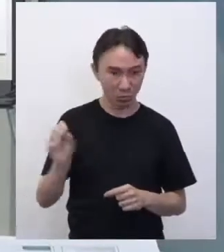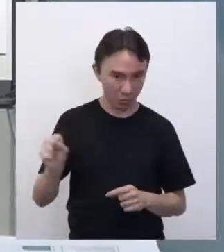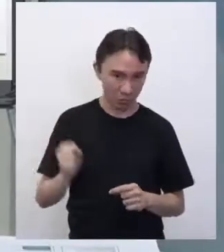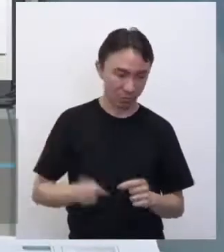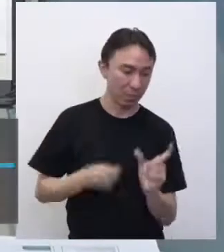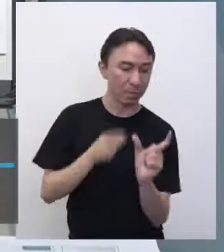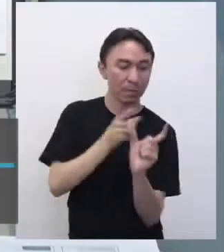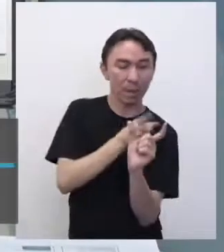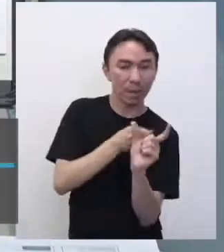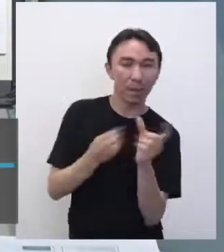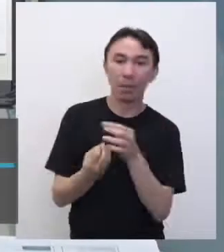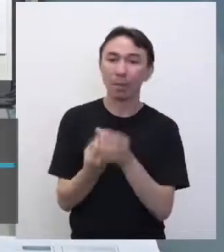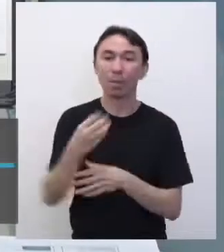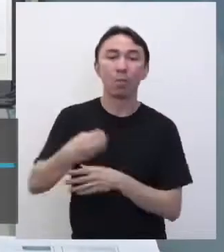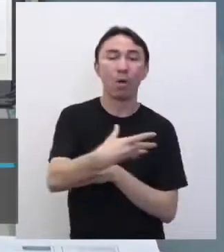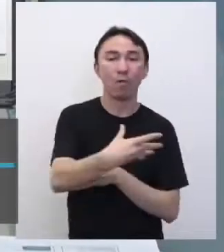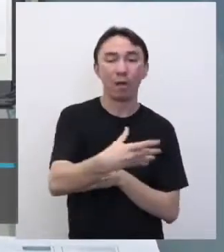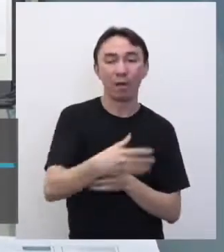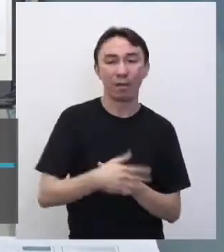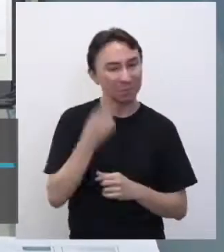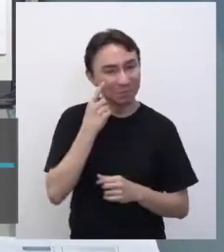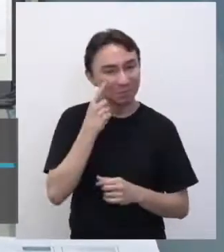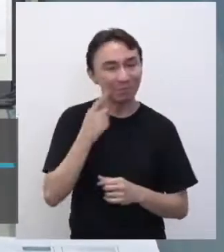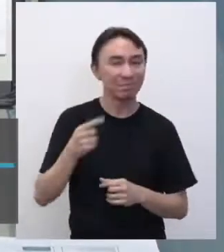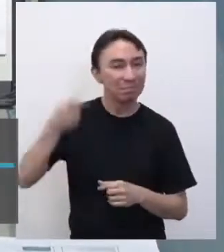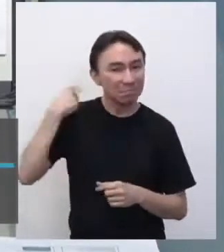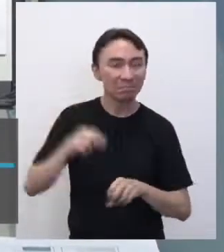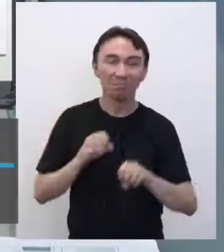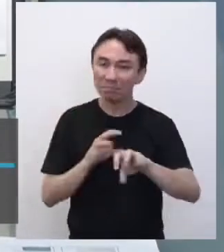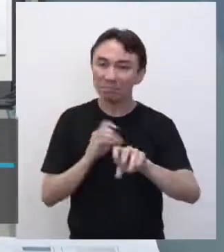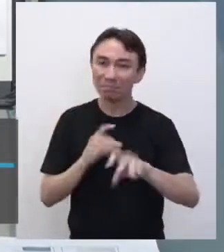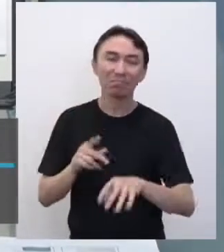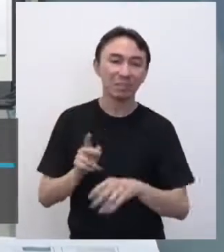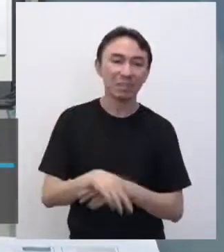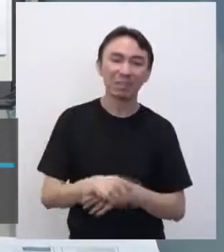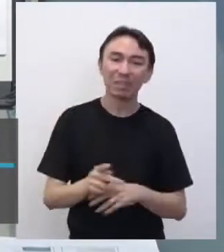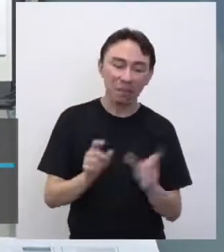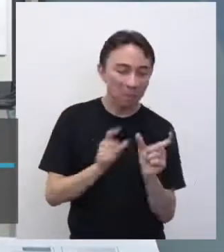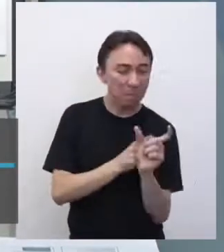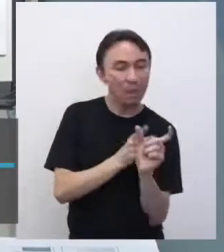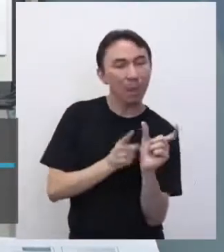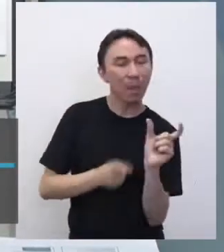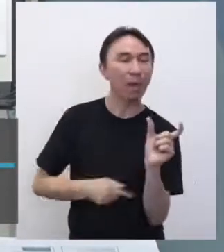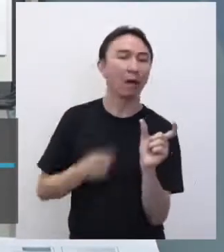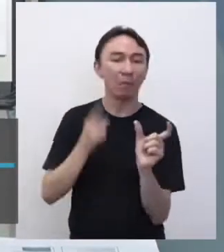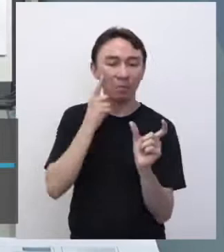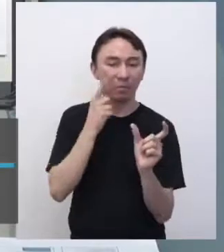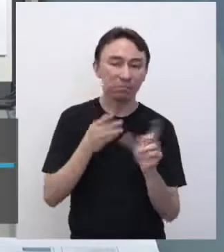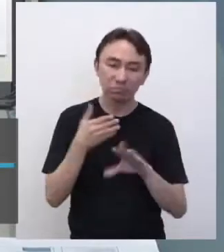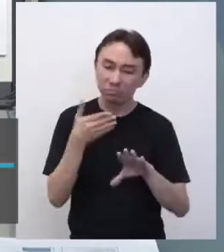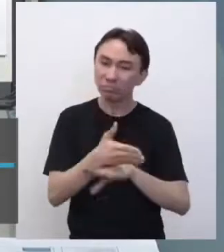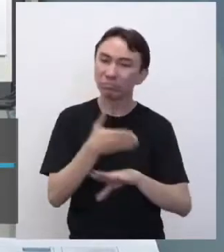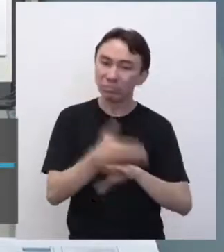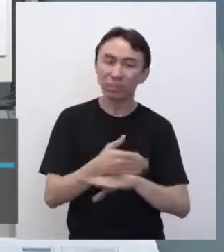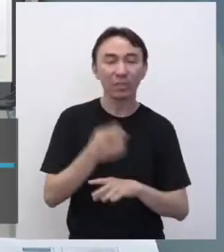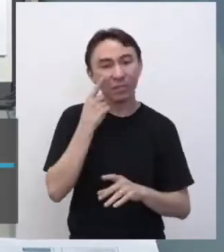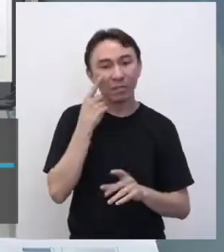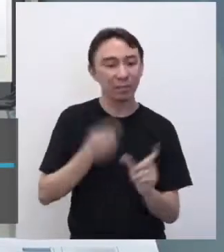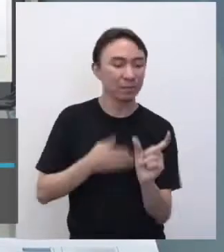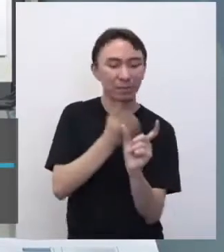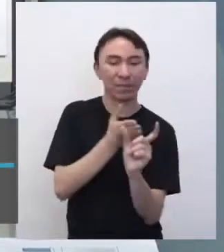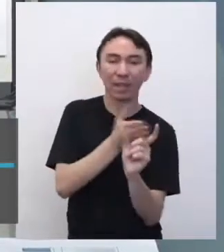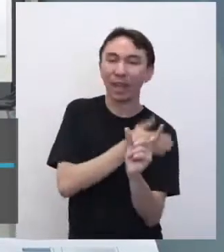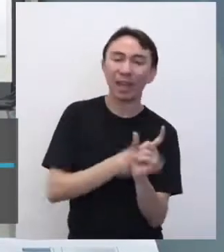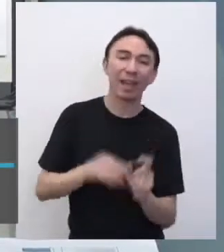na última aula e vocês participaram bastante, trabalhando com as palavras, percebendo que o sufixo ER, por